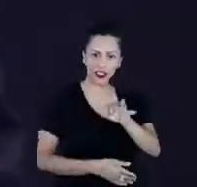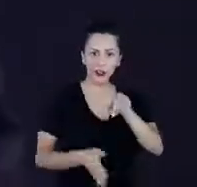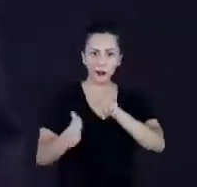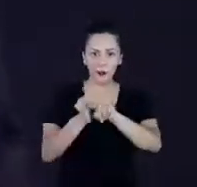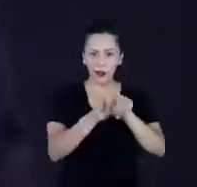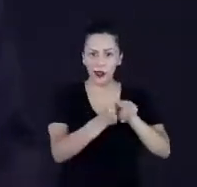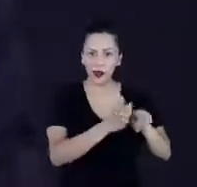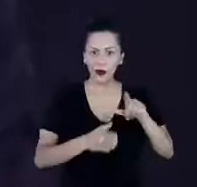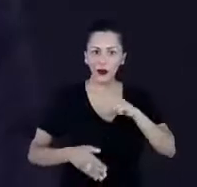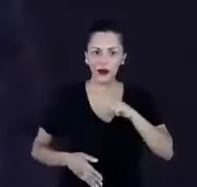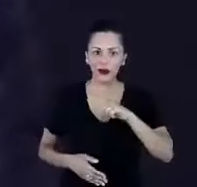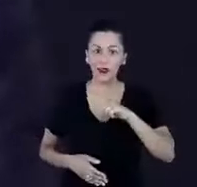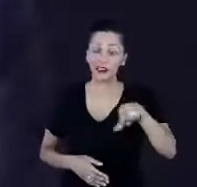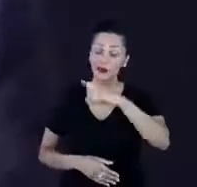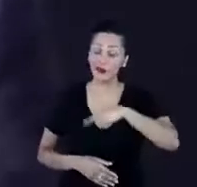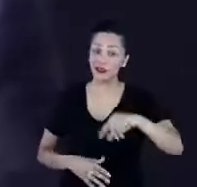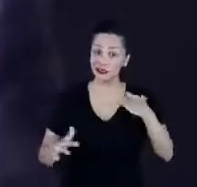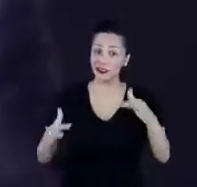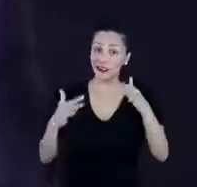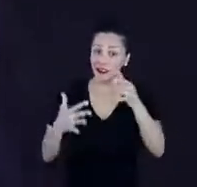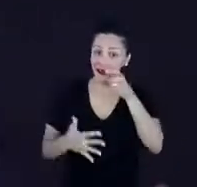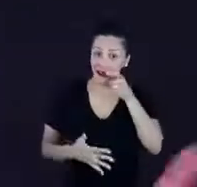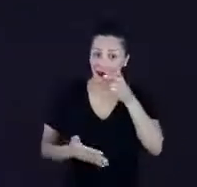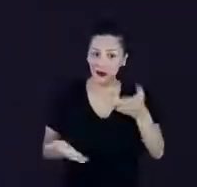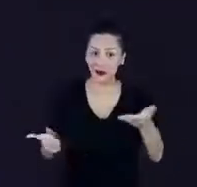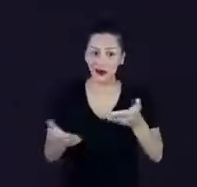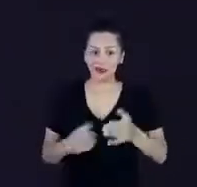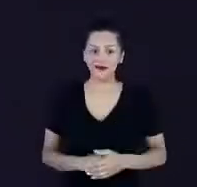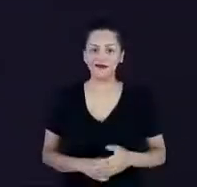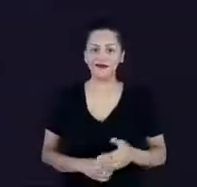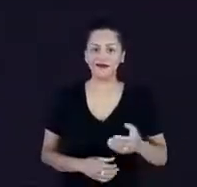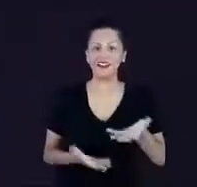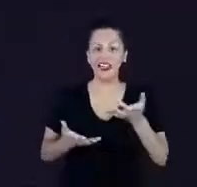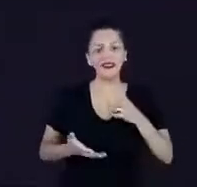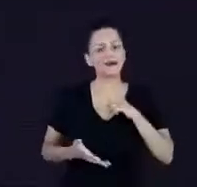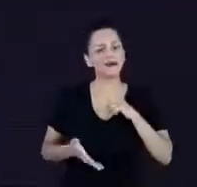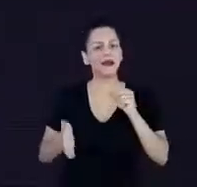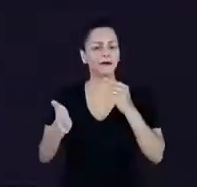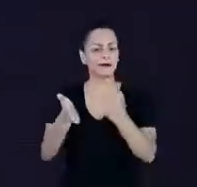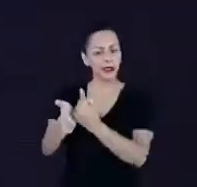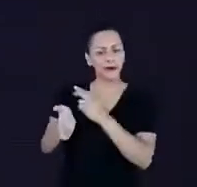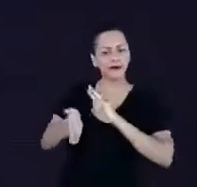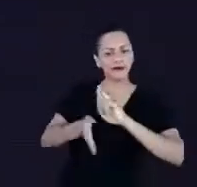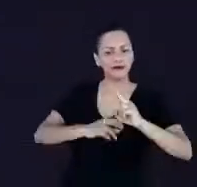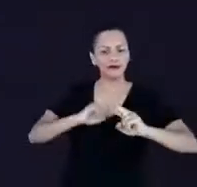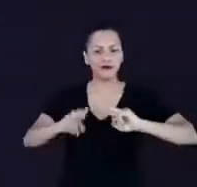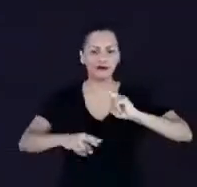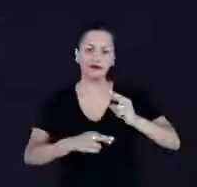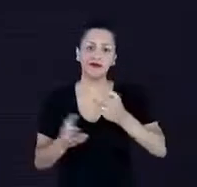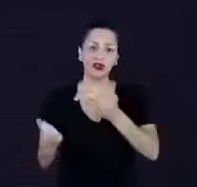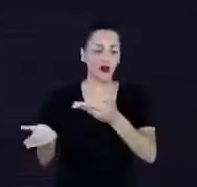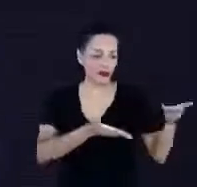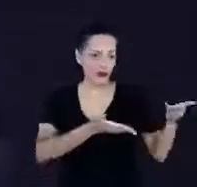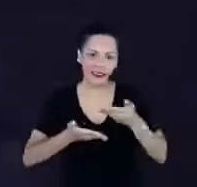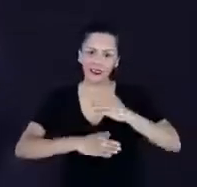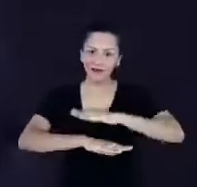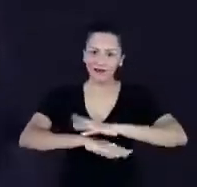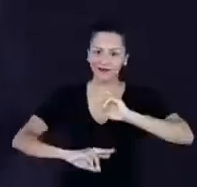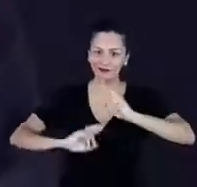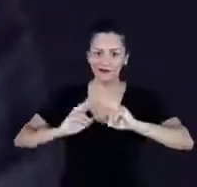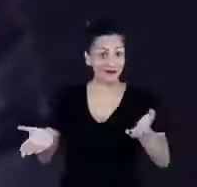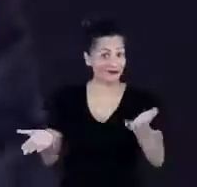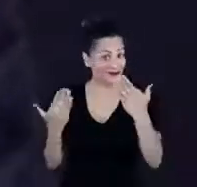nos estão curtindo estiver teremos inúmeros momentos perguntas e respostas os ossos como bom então vamos